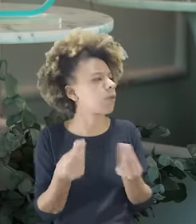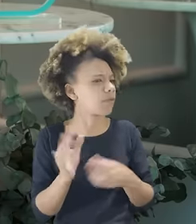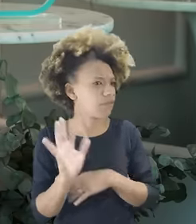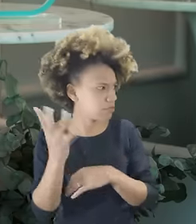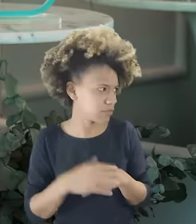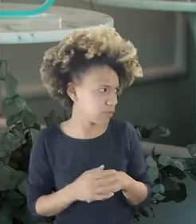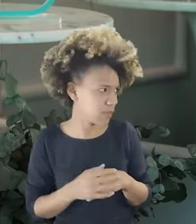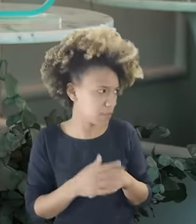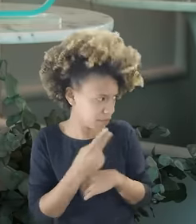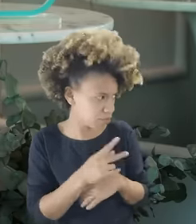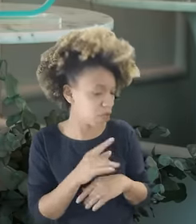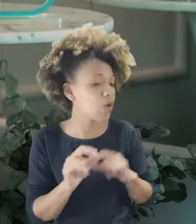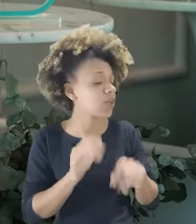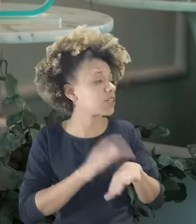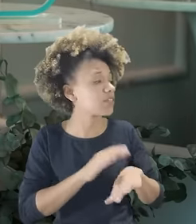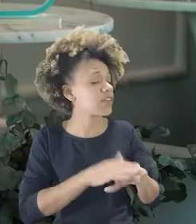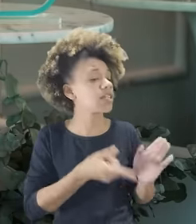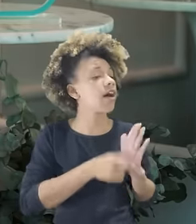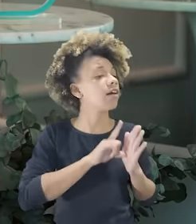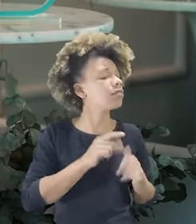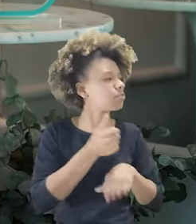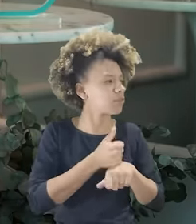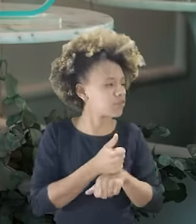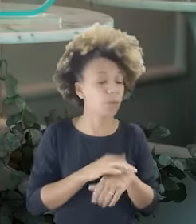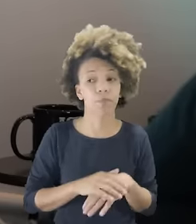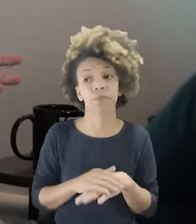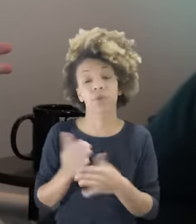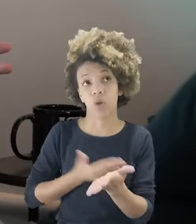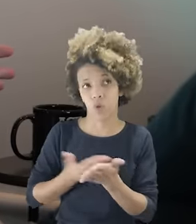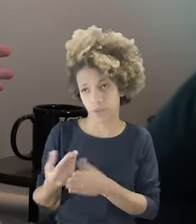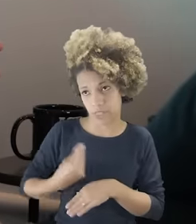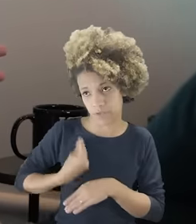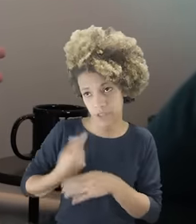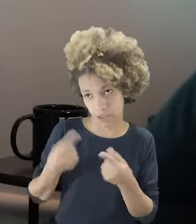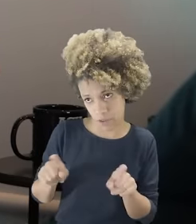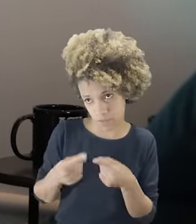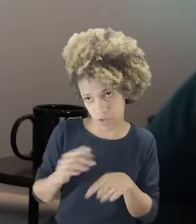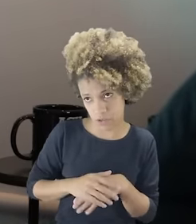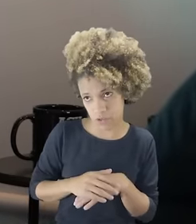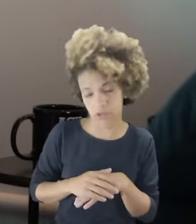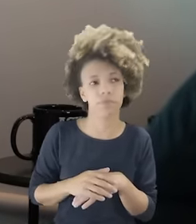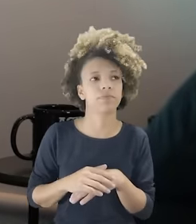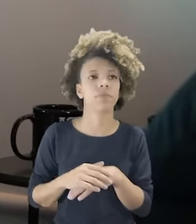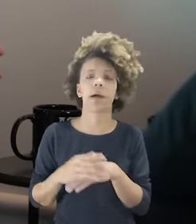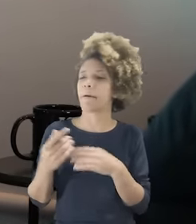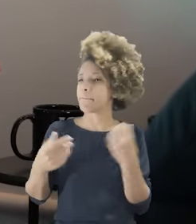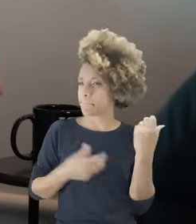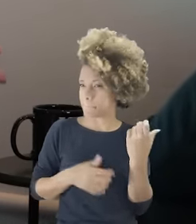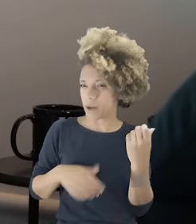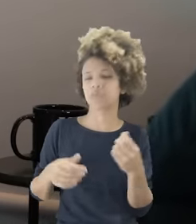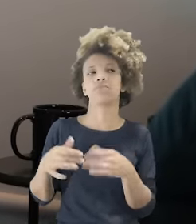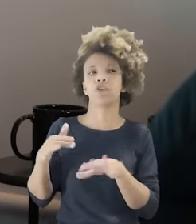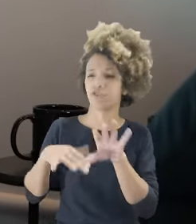como é que foi isso assim tipo para você por que que você fazia antes que que você virou Então cara eu comecei a vida na música 14 anos eu comecei muito banda